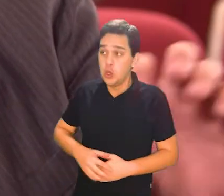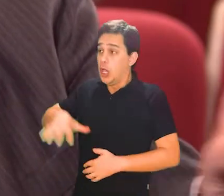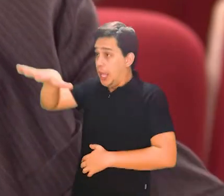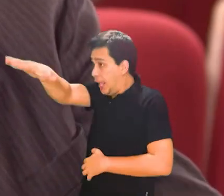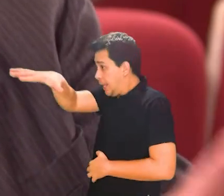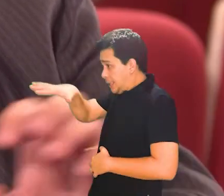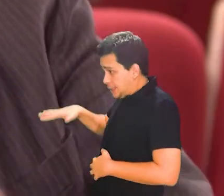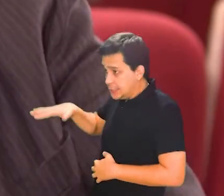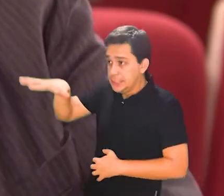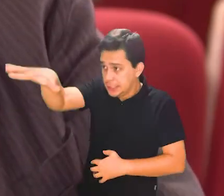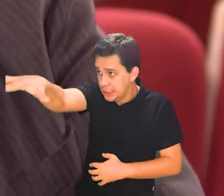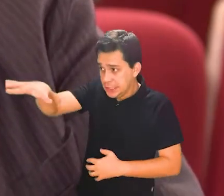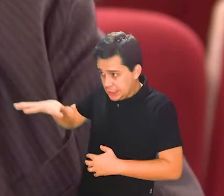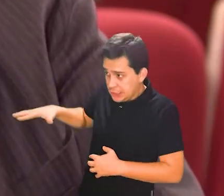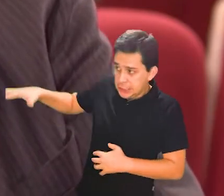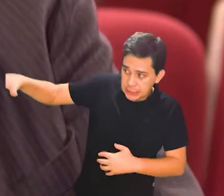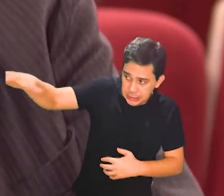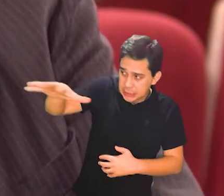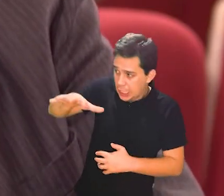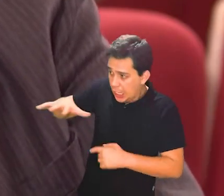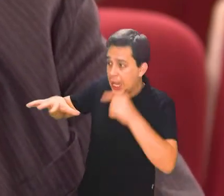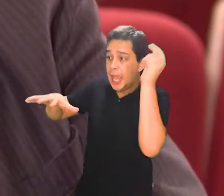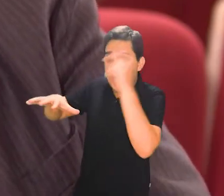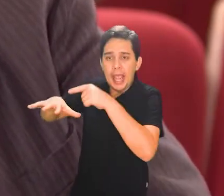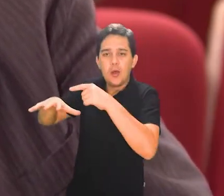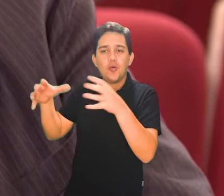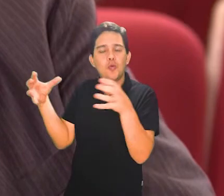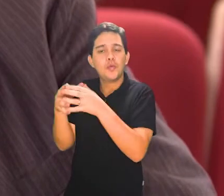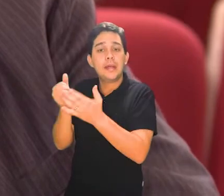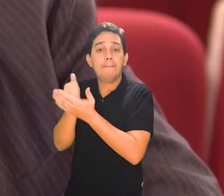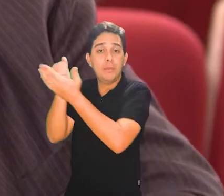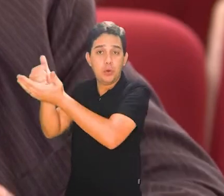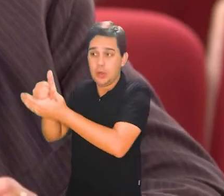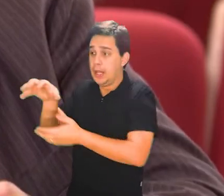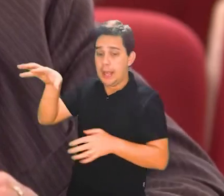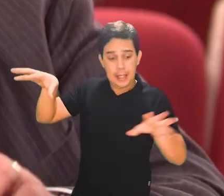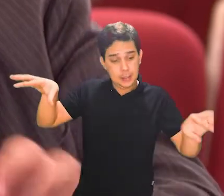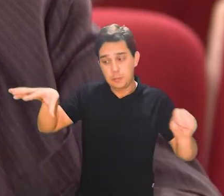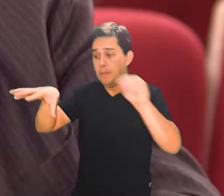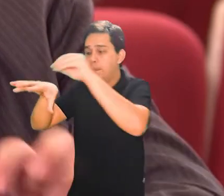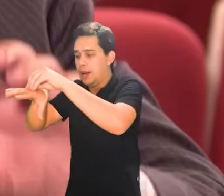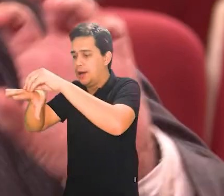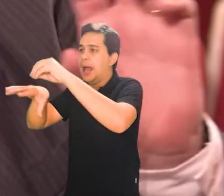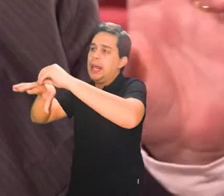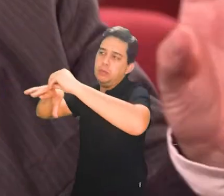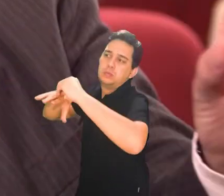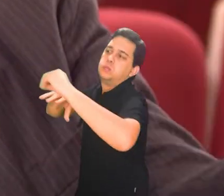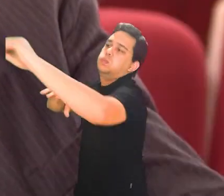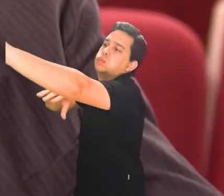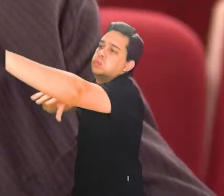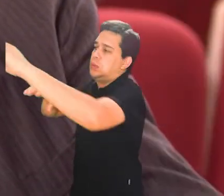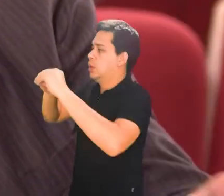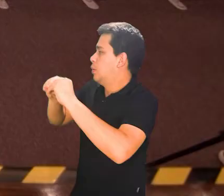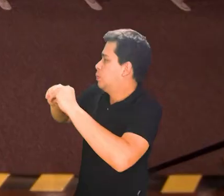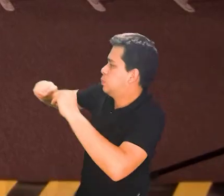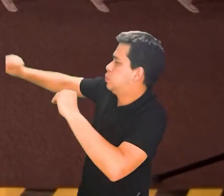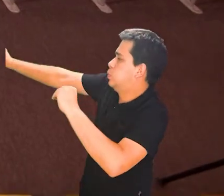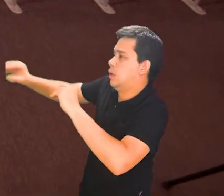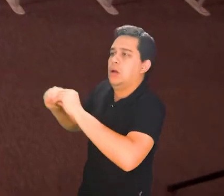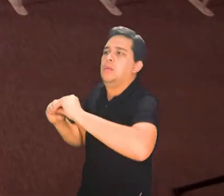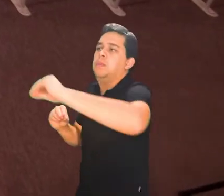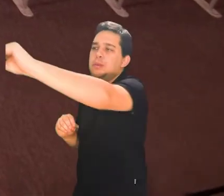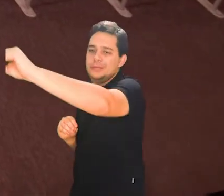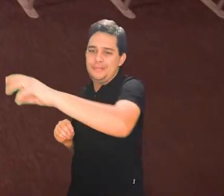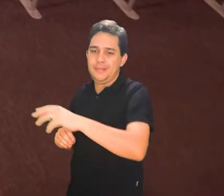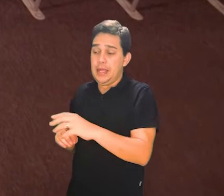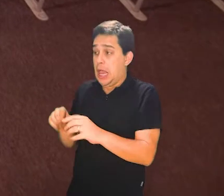infância no centro de apoio da infância, a promotoria da violência doméstica no centro de apoio à